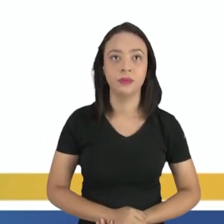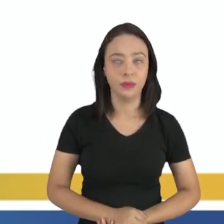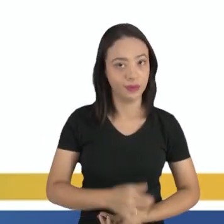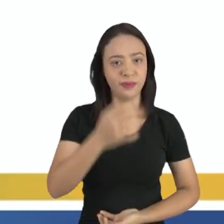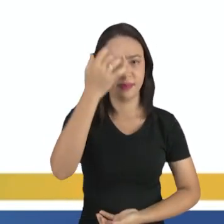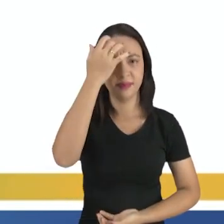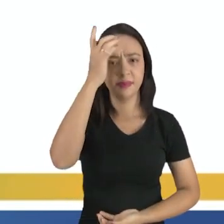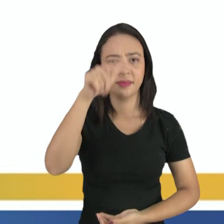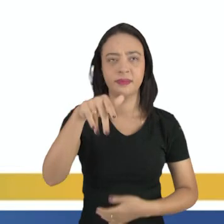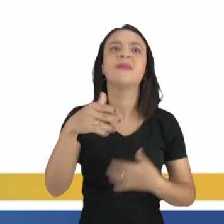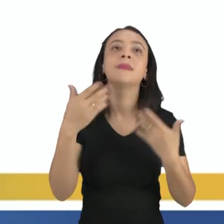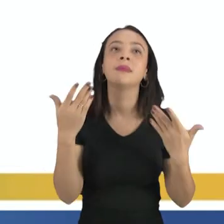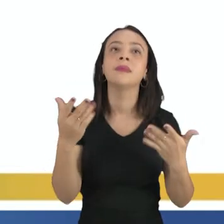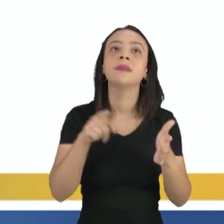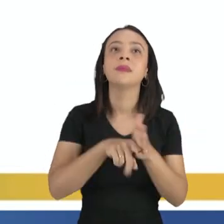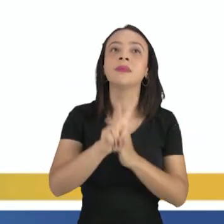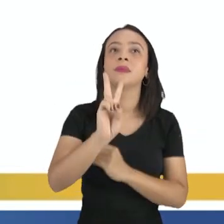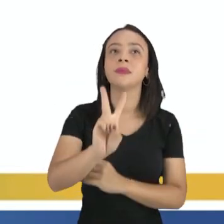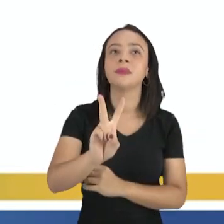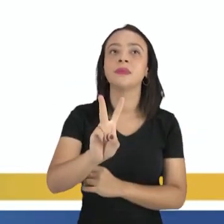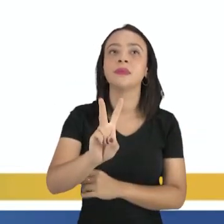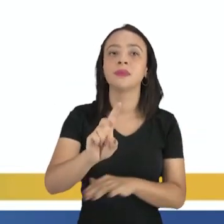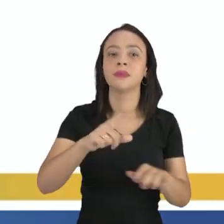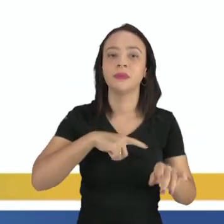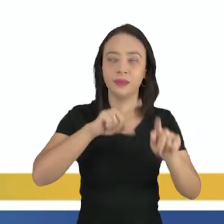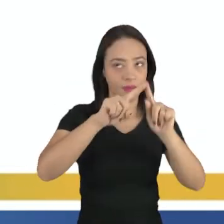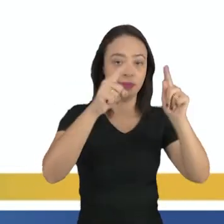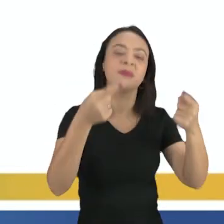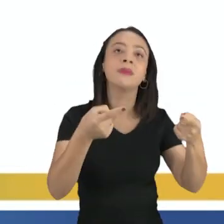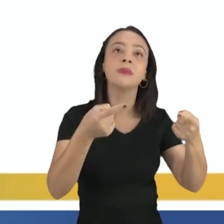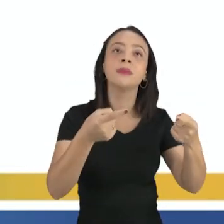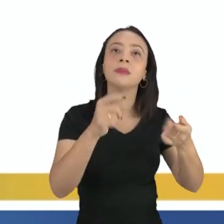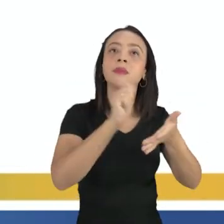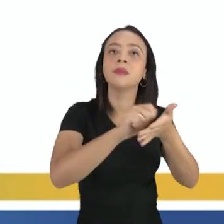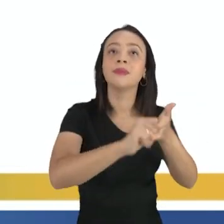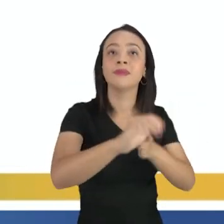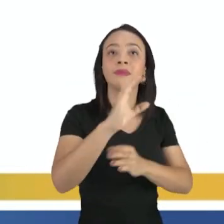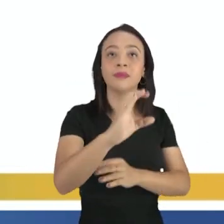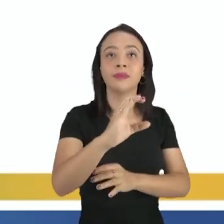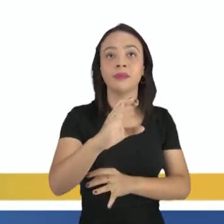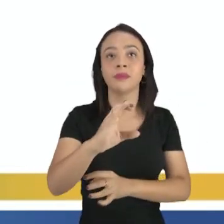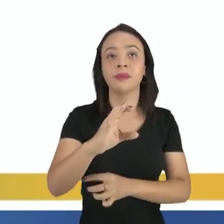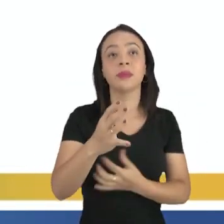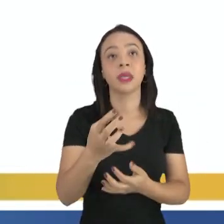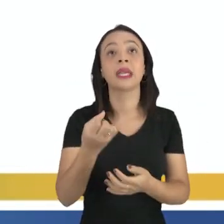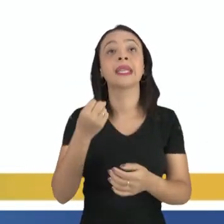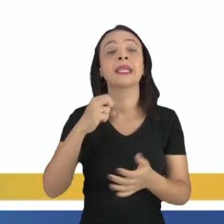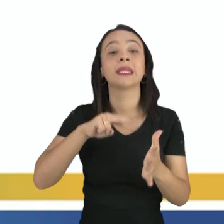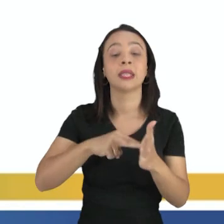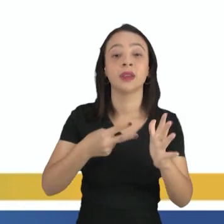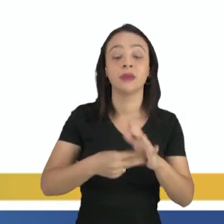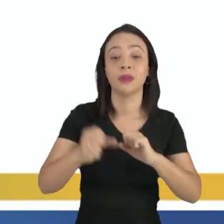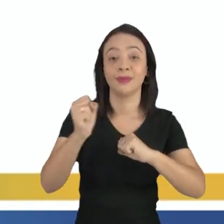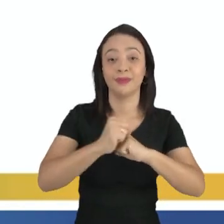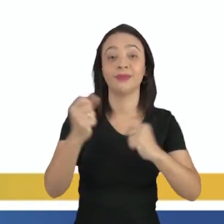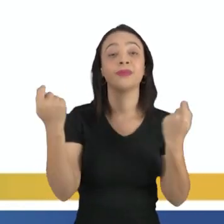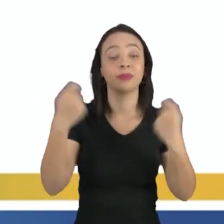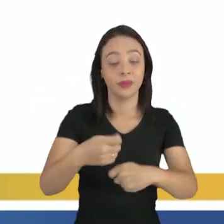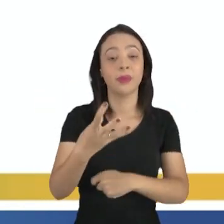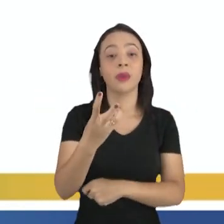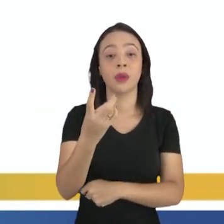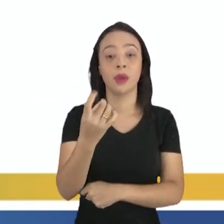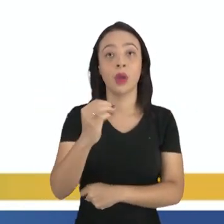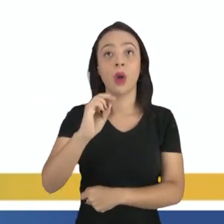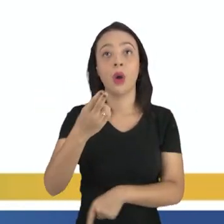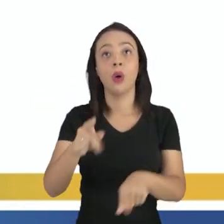né? Vamos lá para número 2. Nos parênteses, escreva C, ou diga, né? C para substantivos